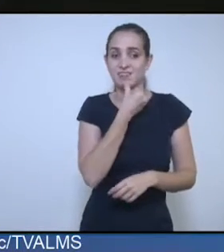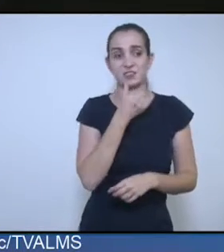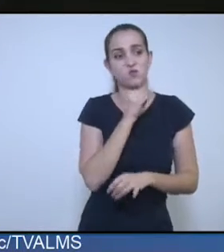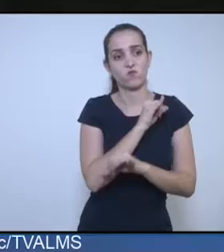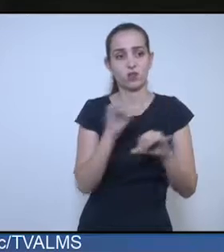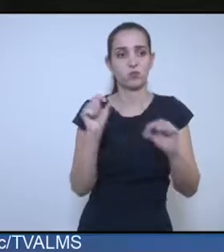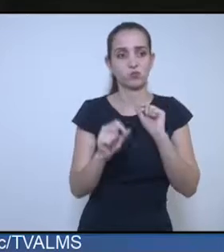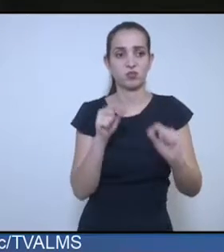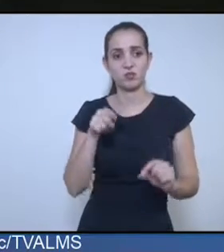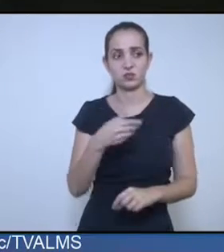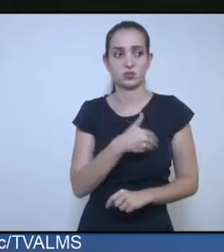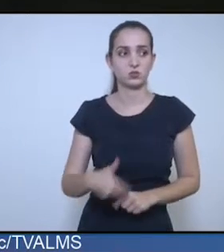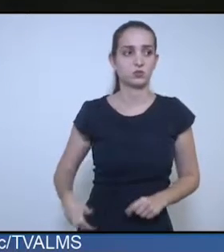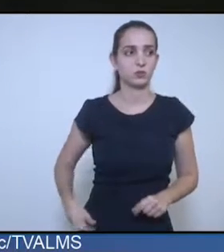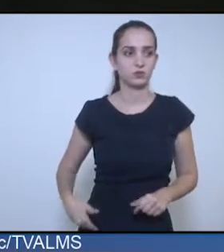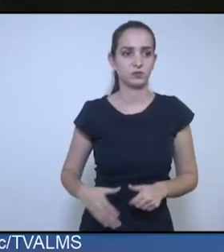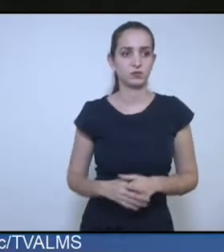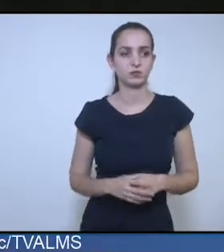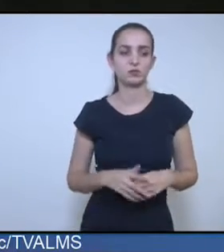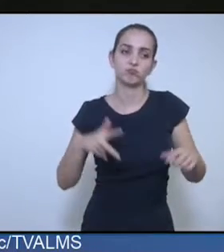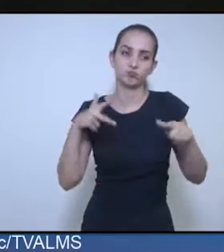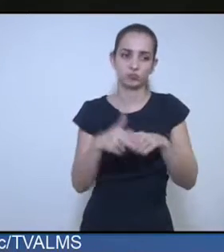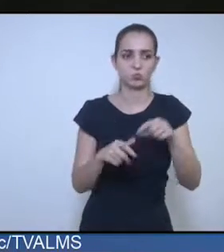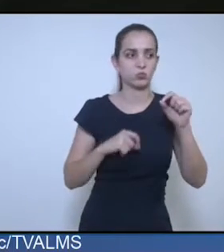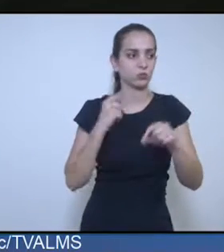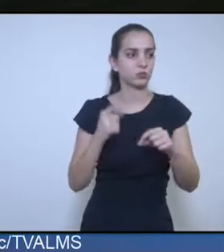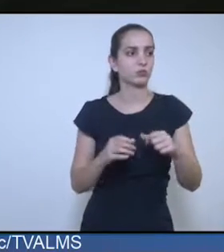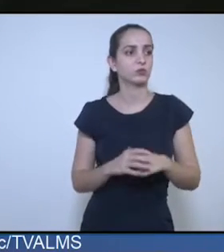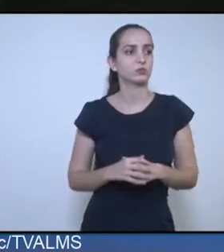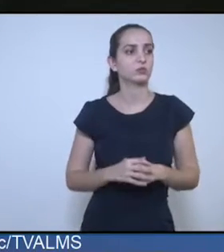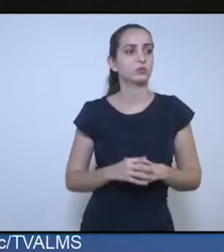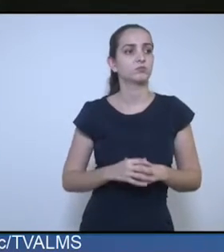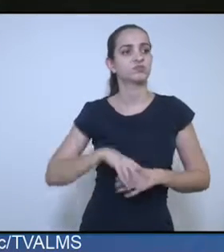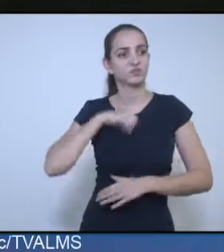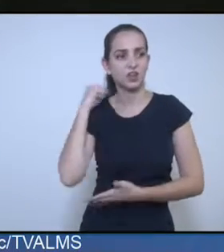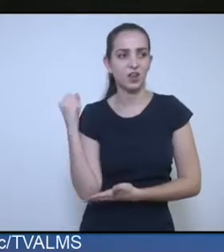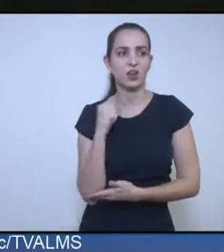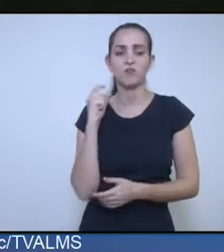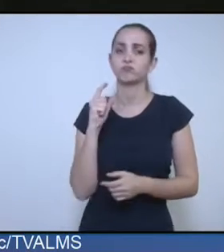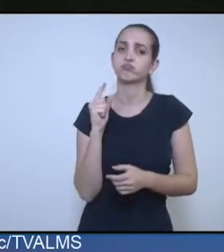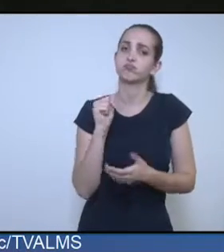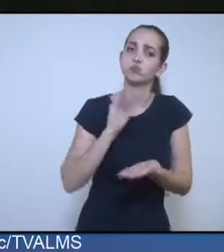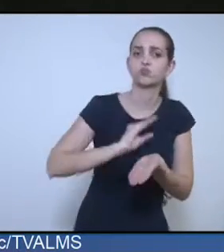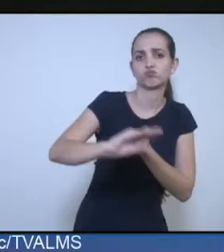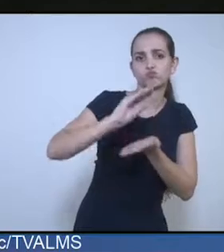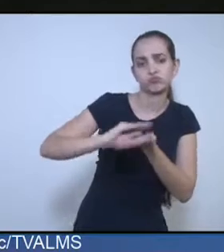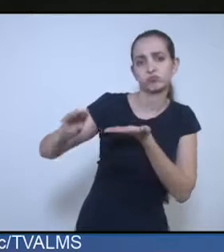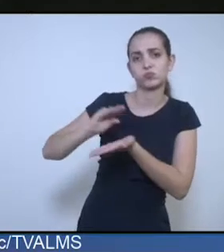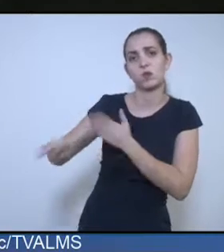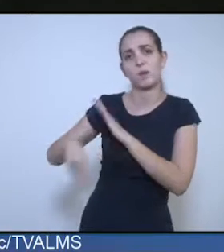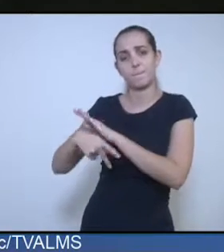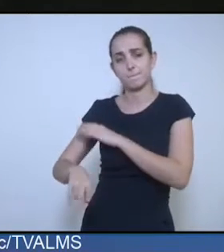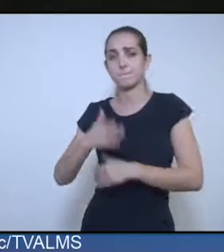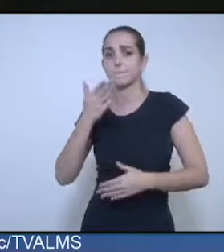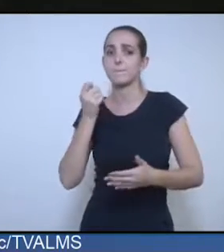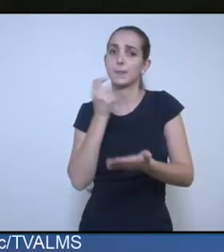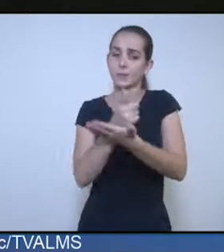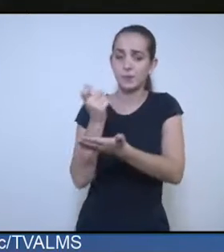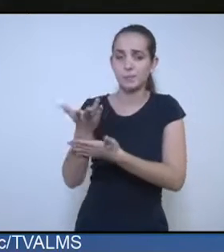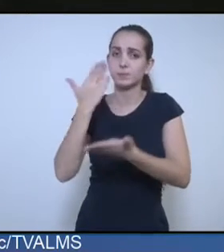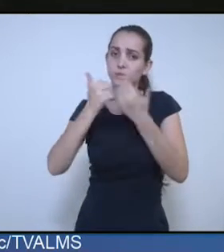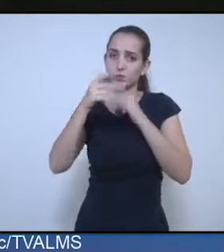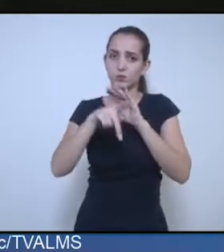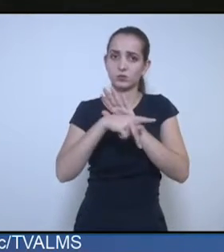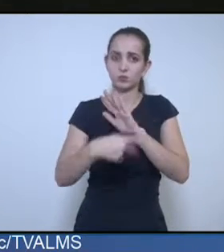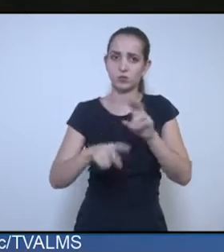governo cortou de forma infame a questão dos recursos para aquisição de alimentos da agricultura